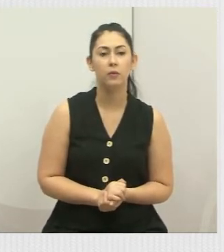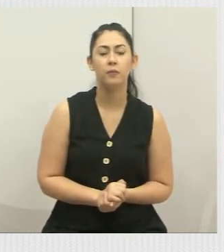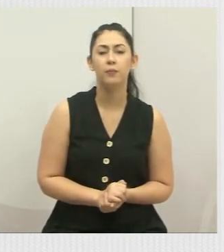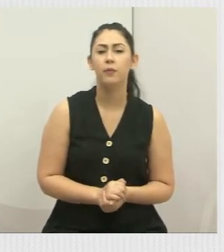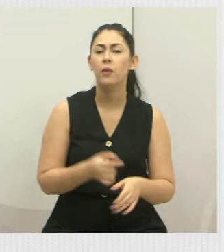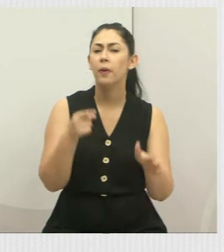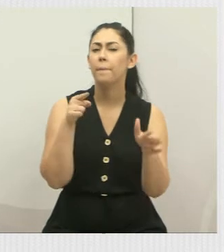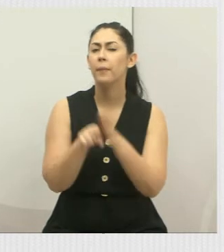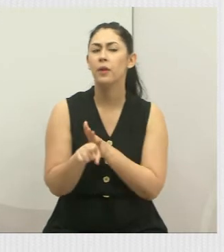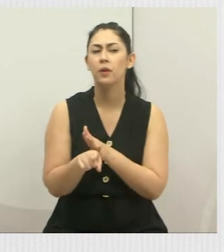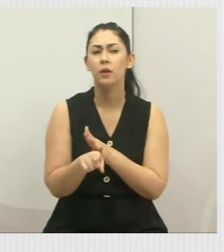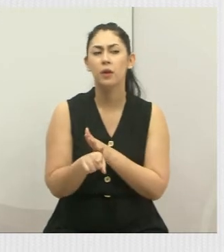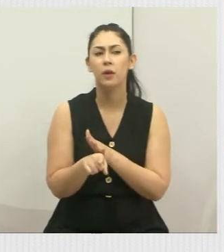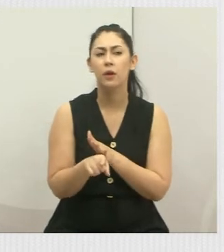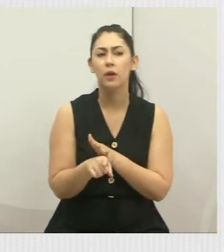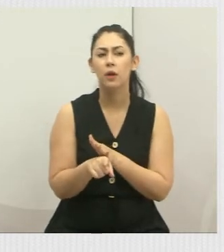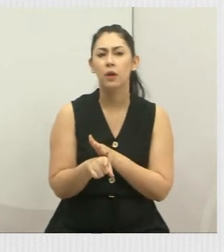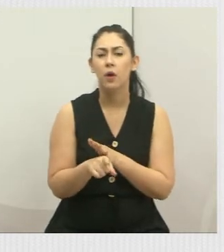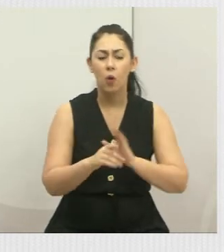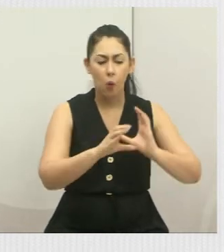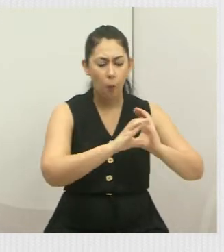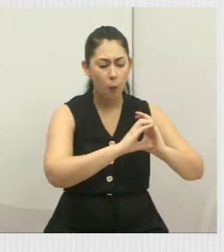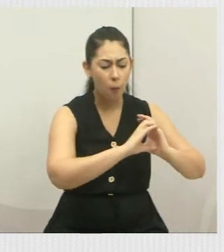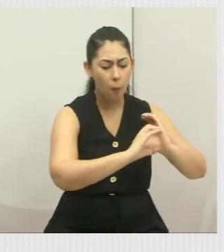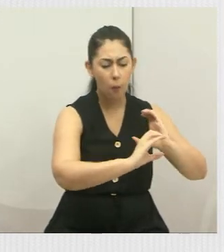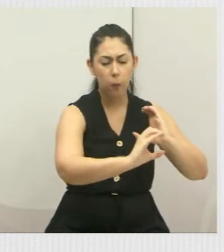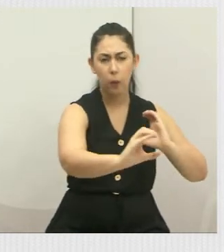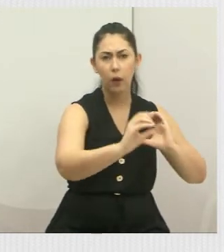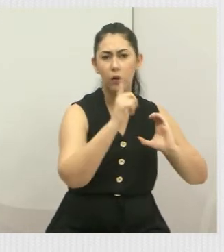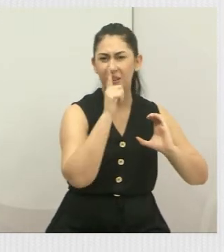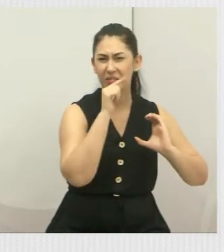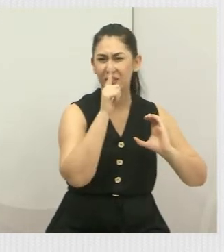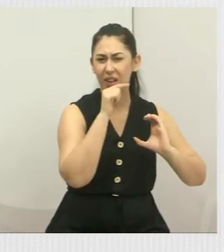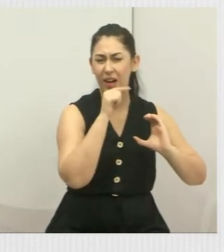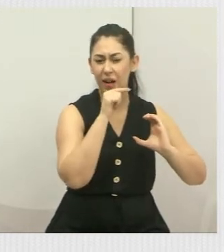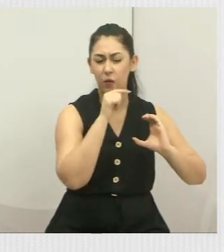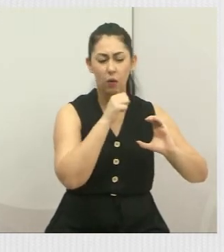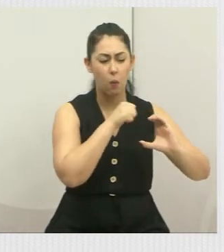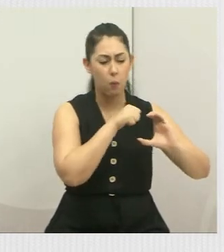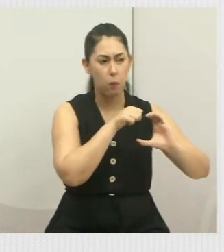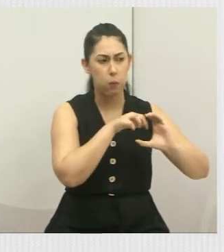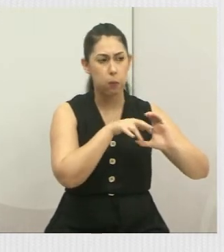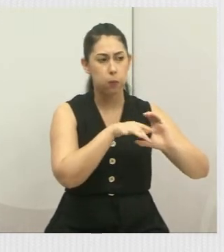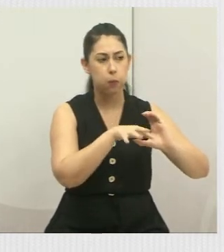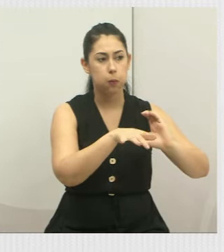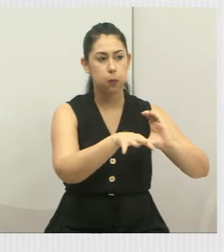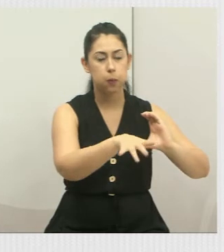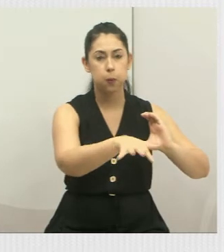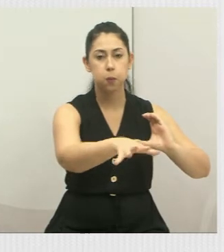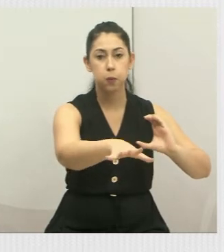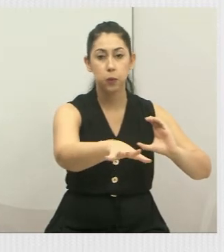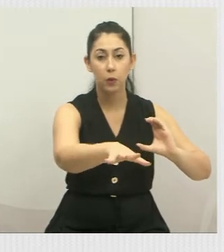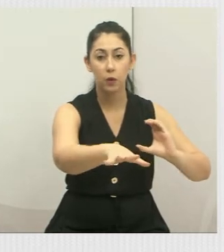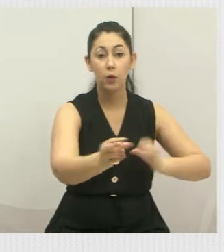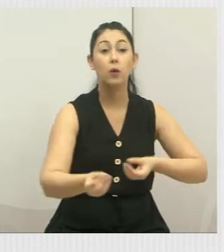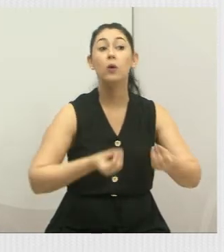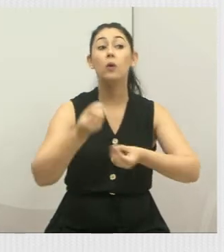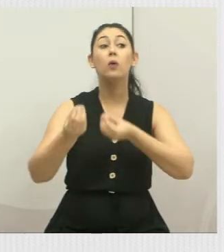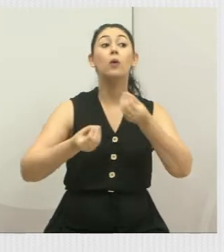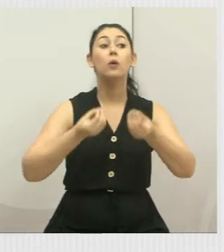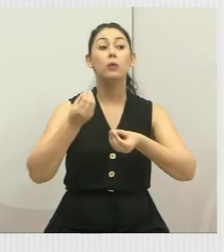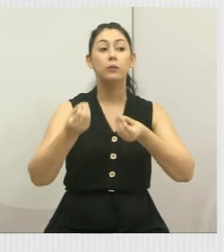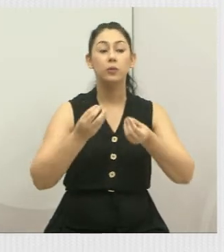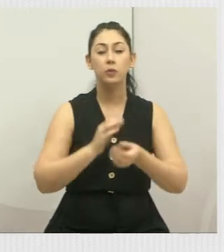Como está a rede de abastecimento de água? Como está a rede de abastecimento de água nos